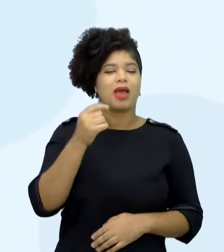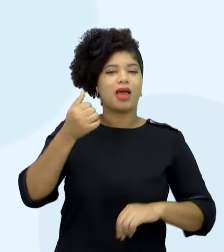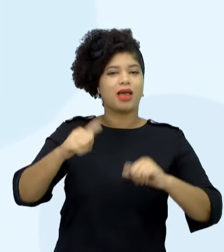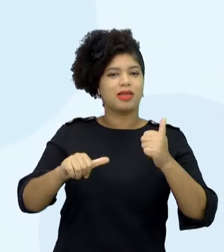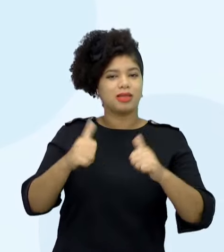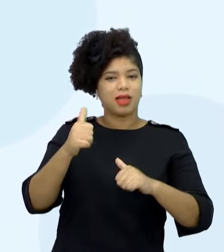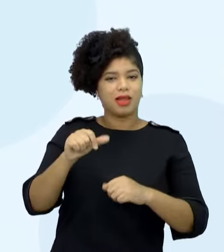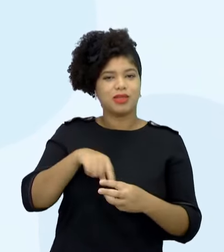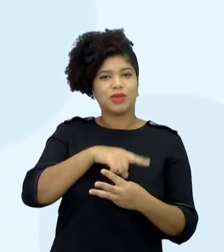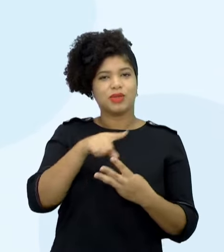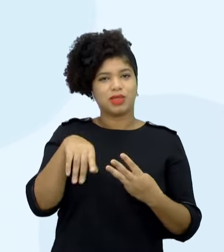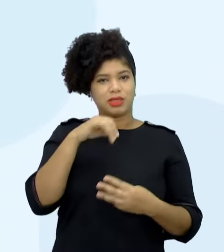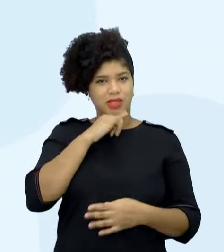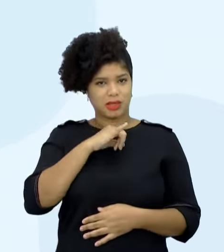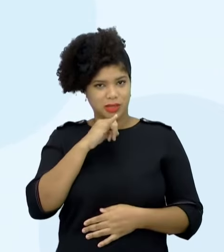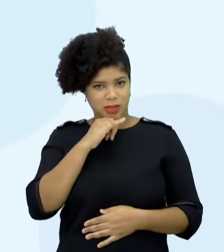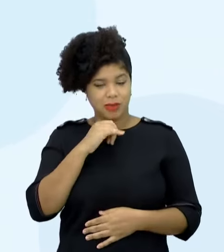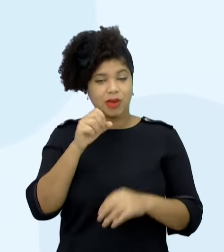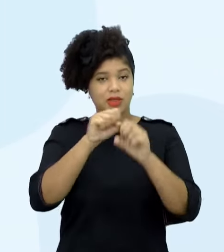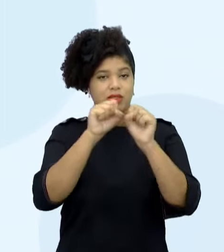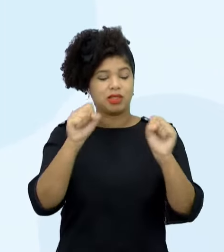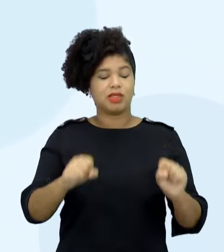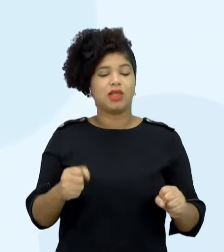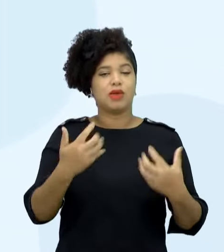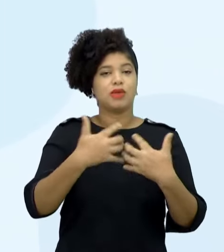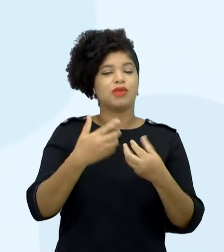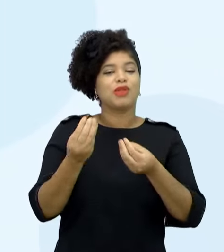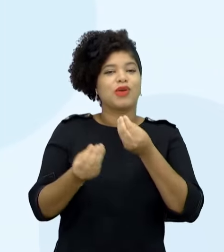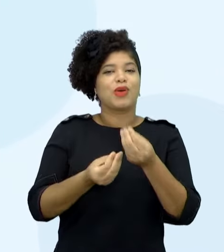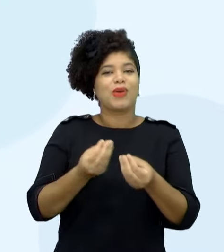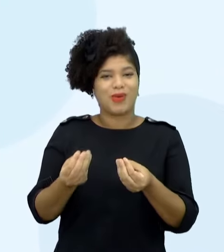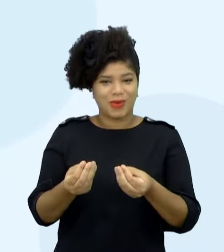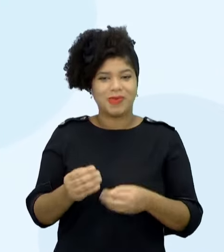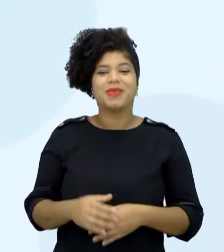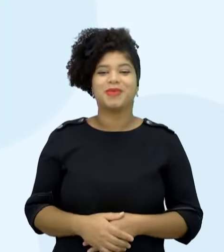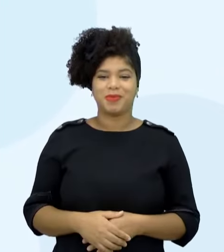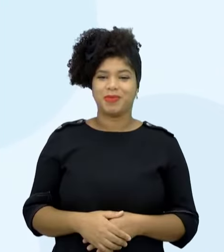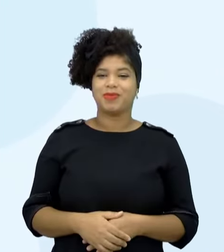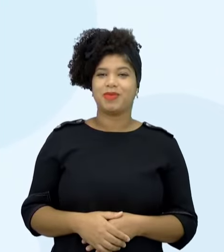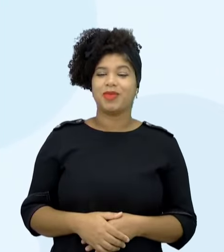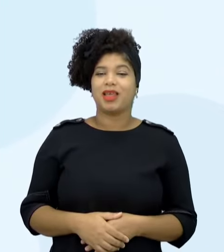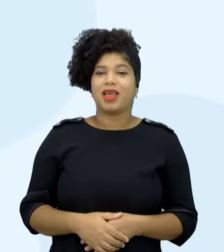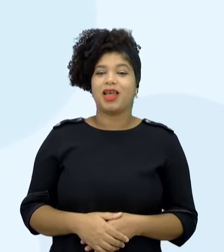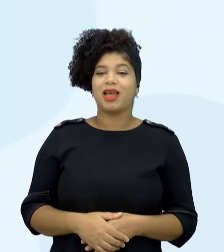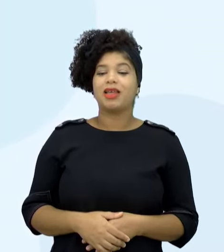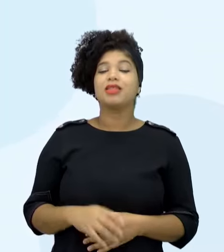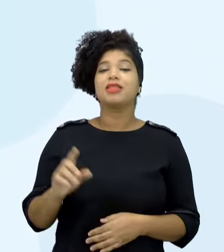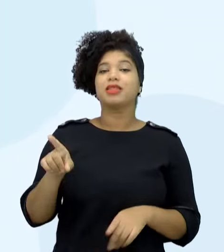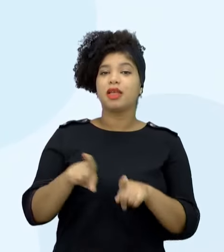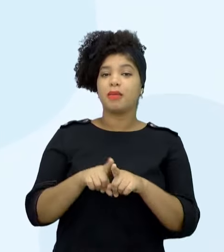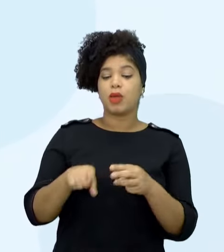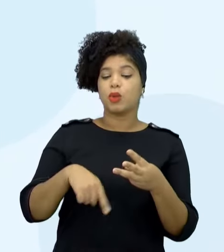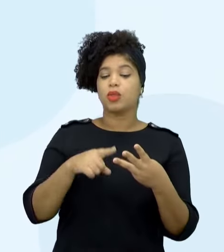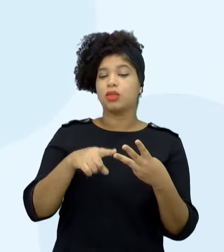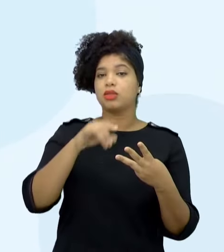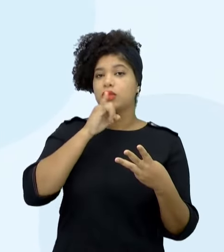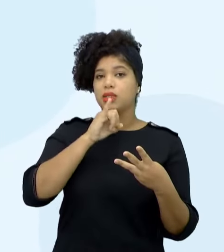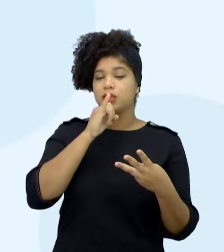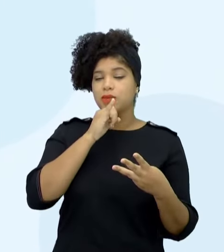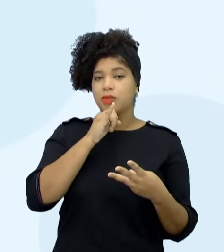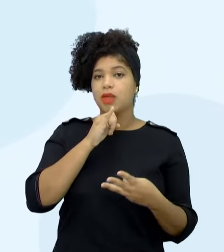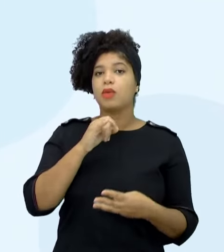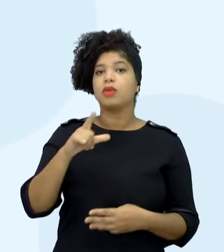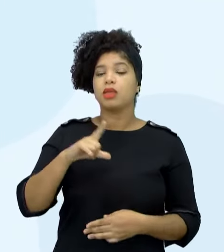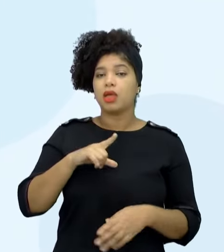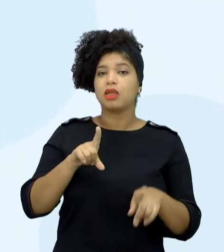analisar esse sistema da mesma forma, chegando aqui no final na